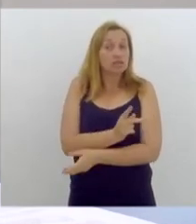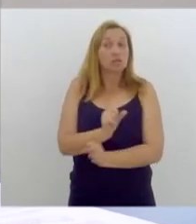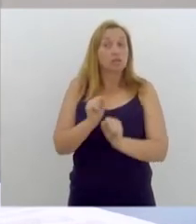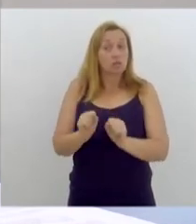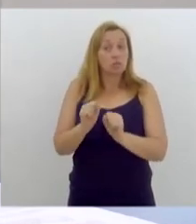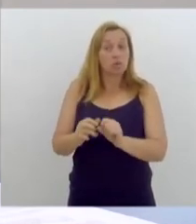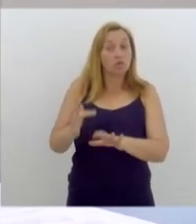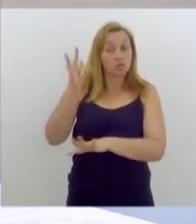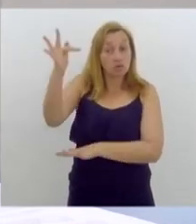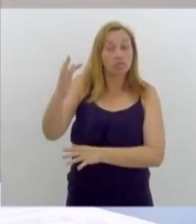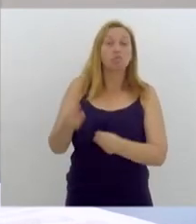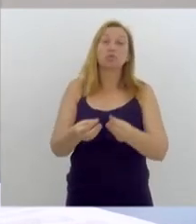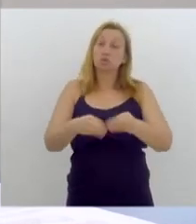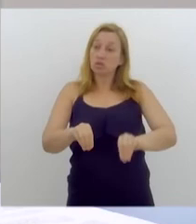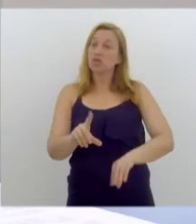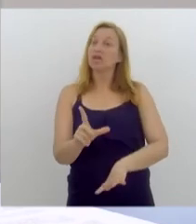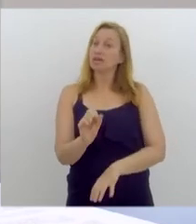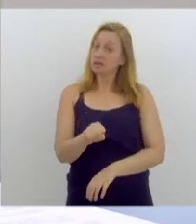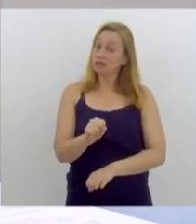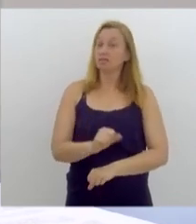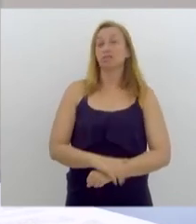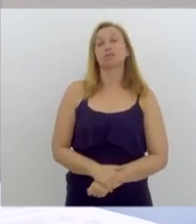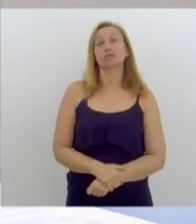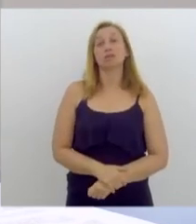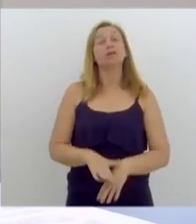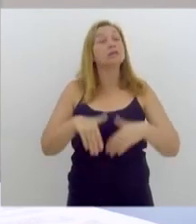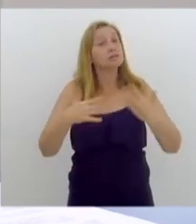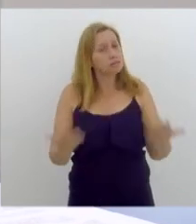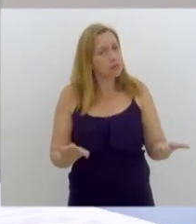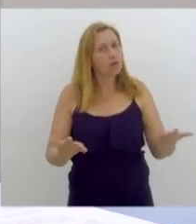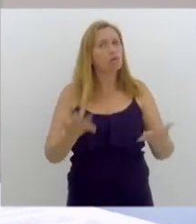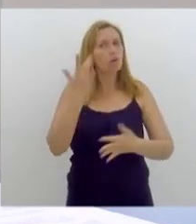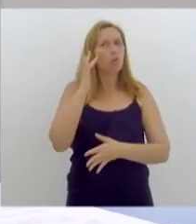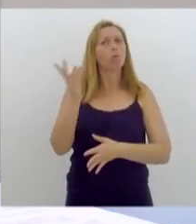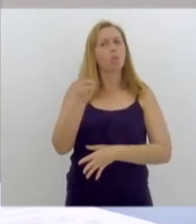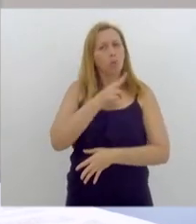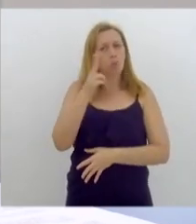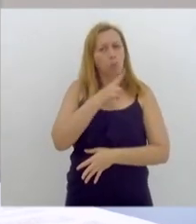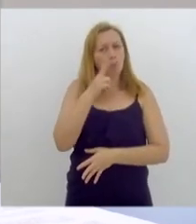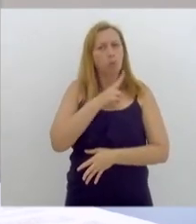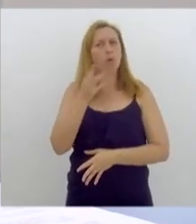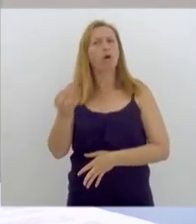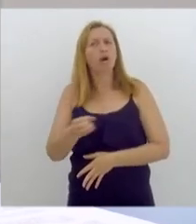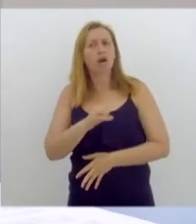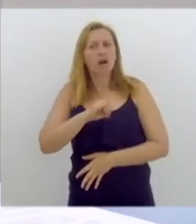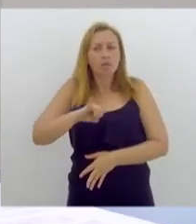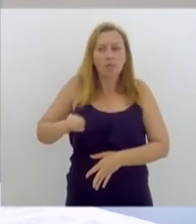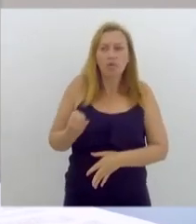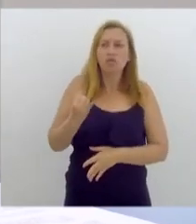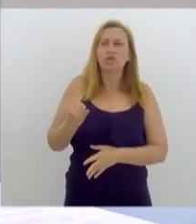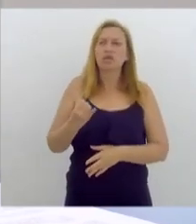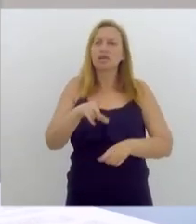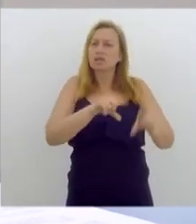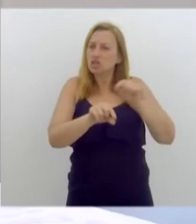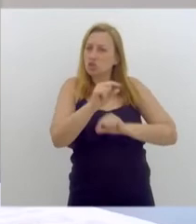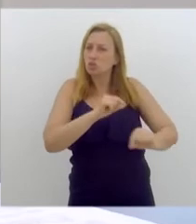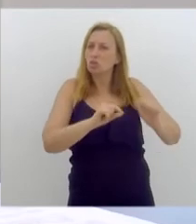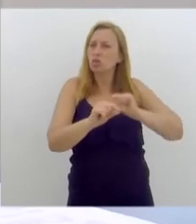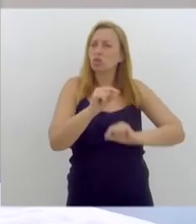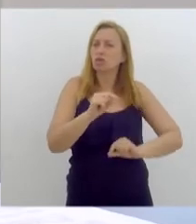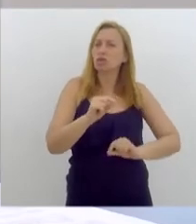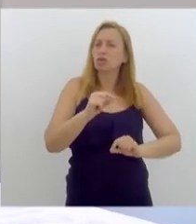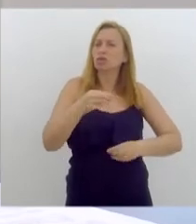explodir né então acho que a gente tinha que agilizar isso aproveitar essa recente decisão do ministro